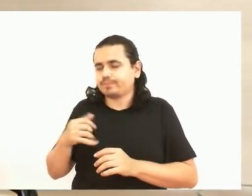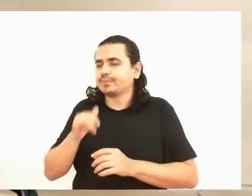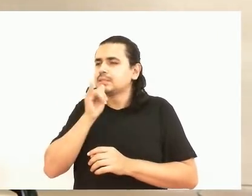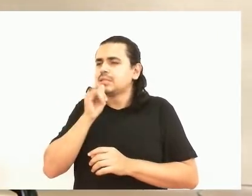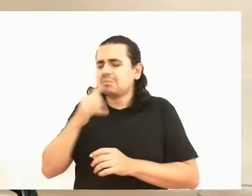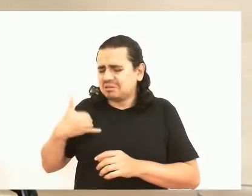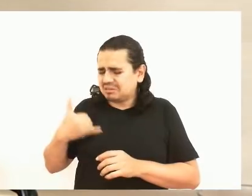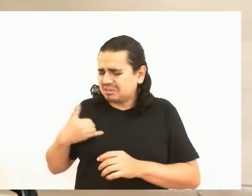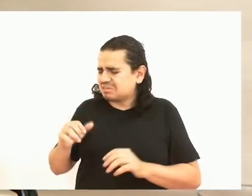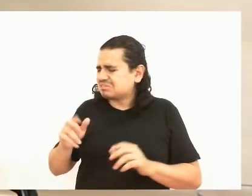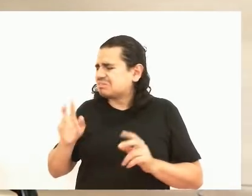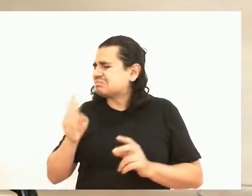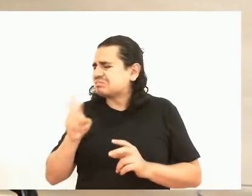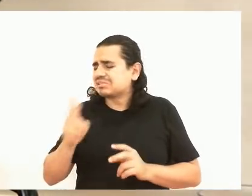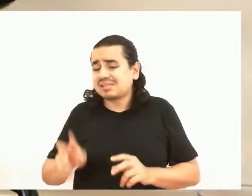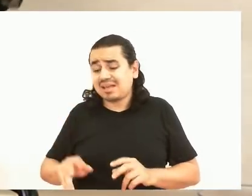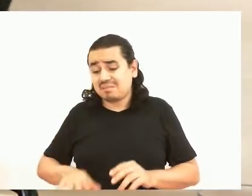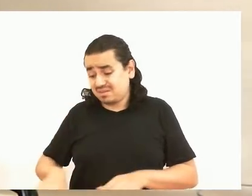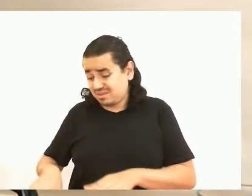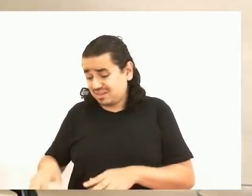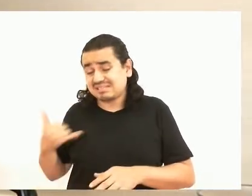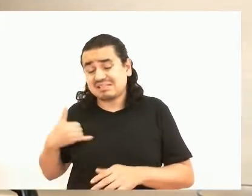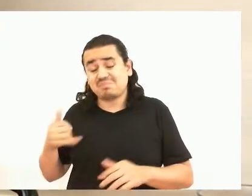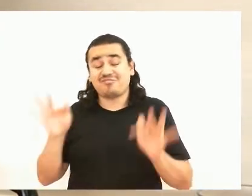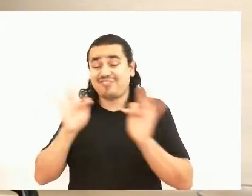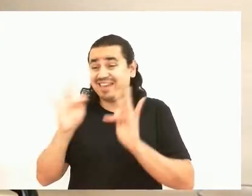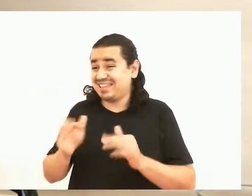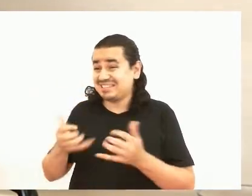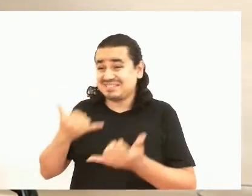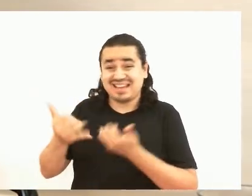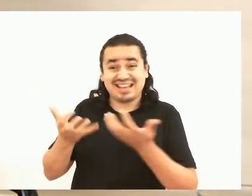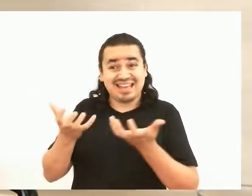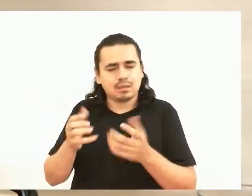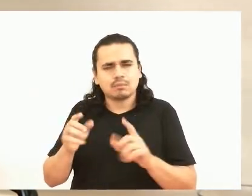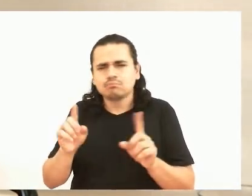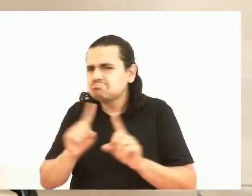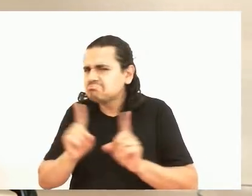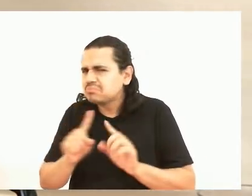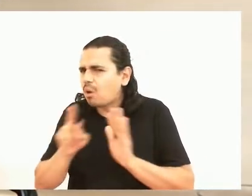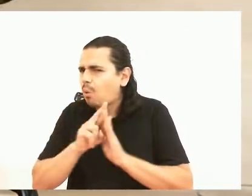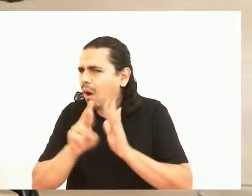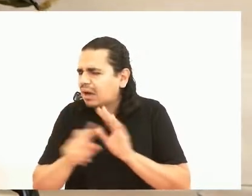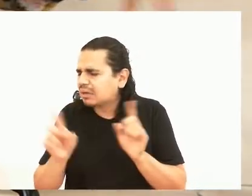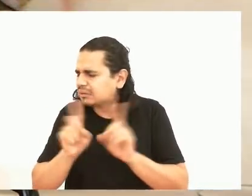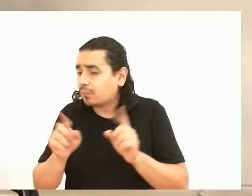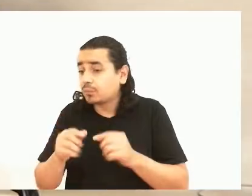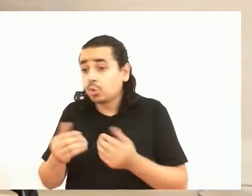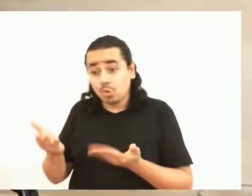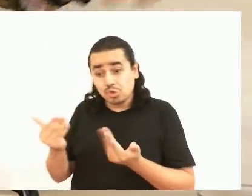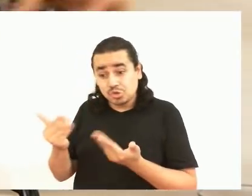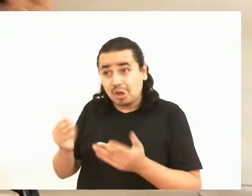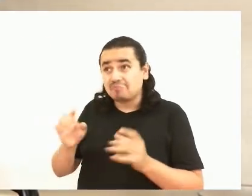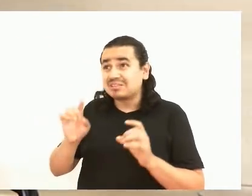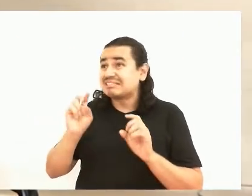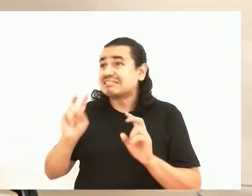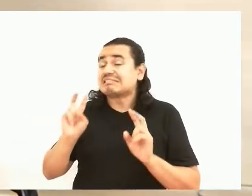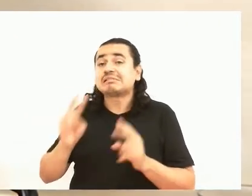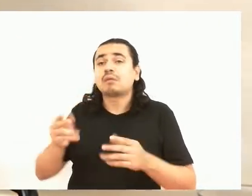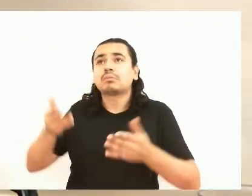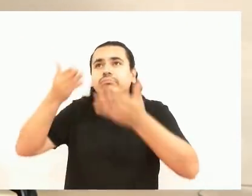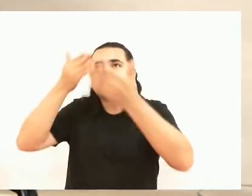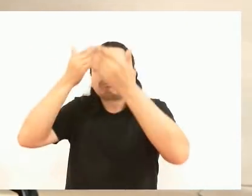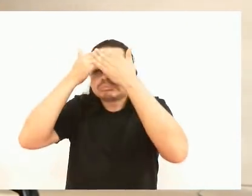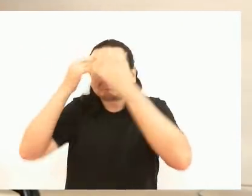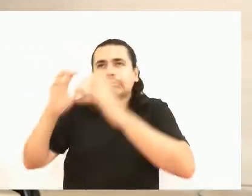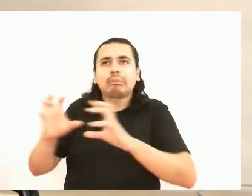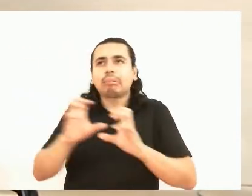criança sempre vai ser espontânea feliz vai gostar de brincar não o adolescente sempre vai ser fechado conflituoso e não